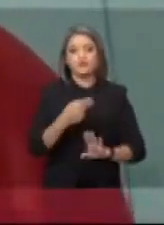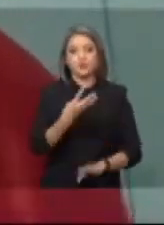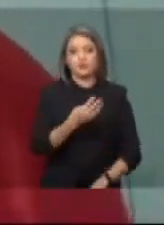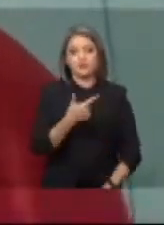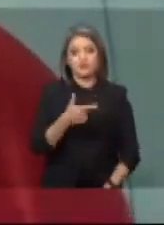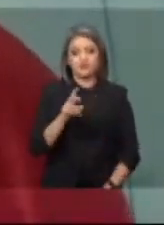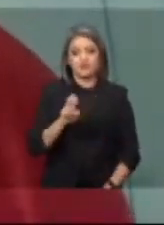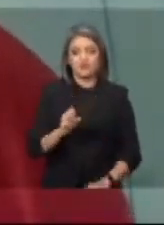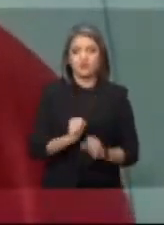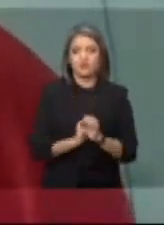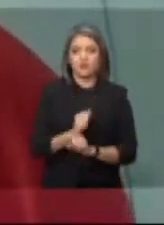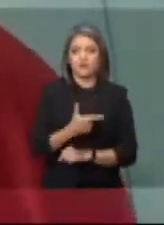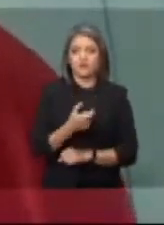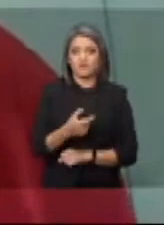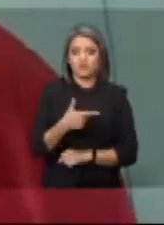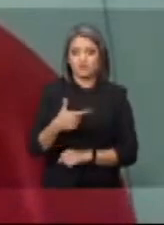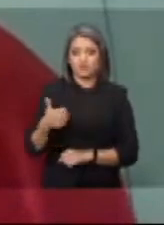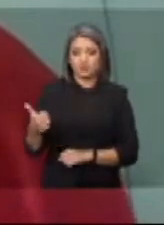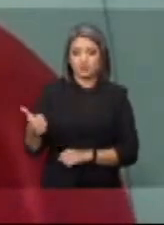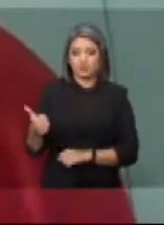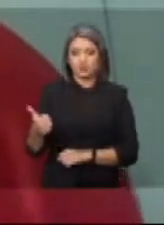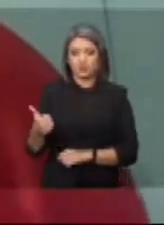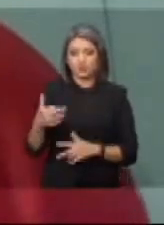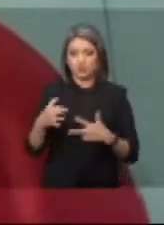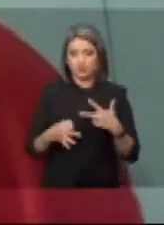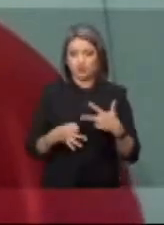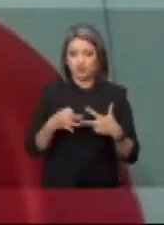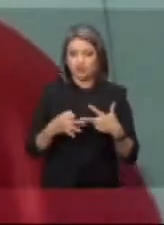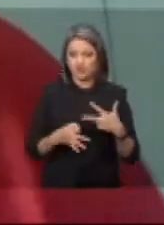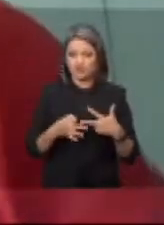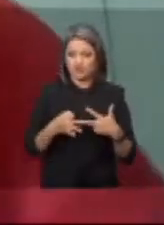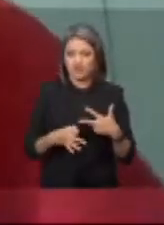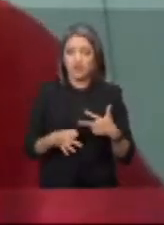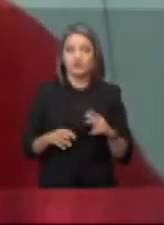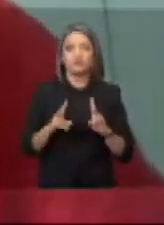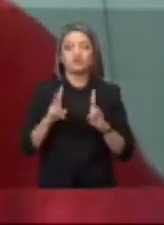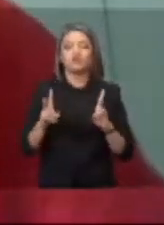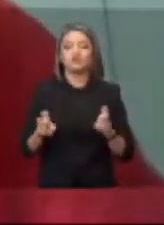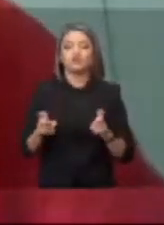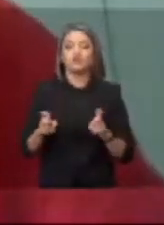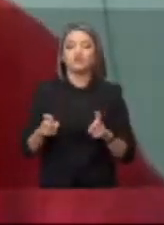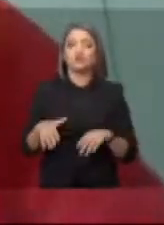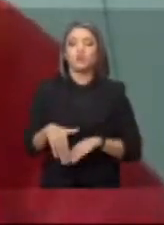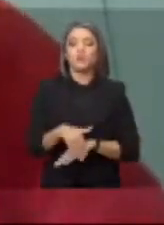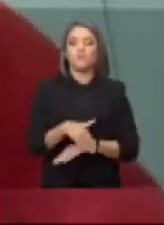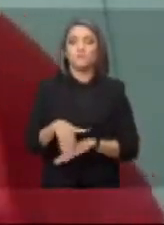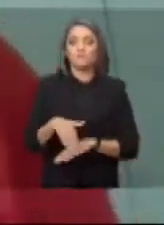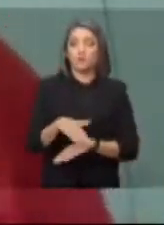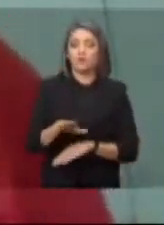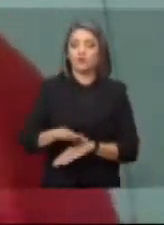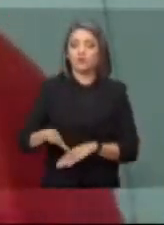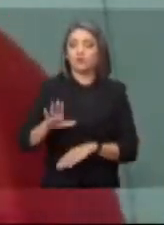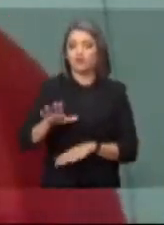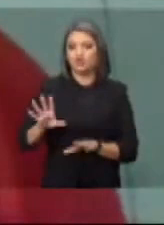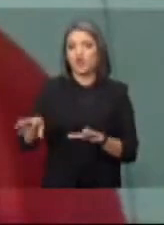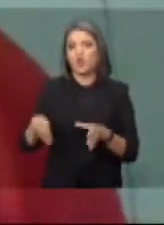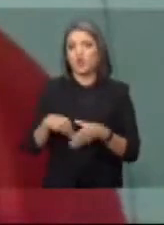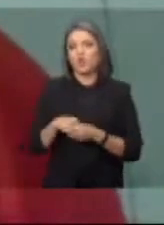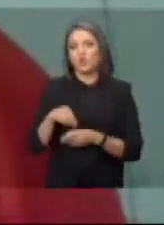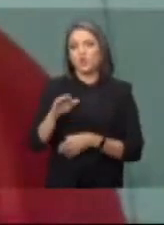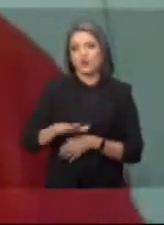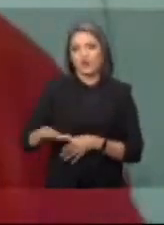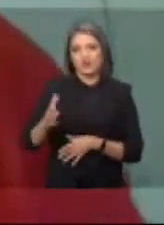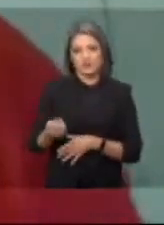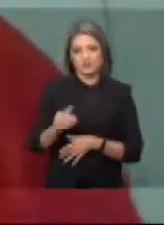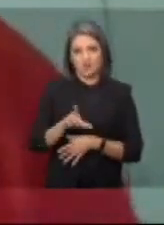de 2021 do Poder Judiciário já trata da população de rua, levando em conta as crianças e adolescentes. Então, a